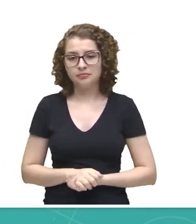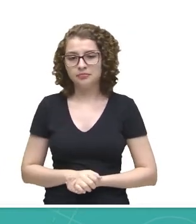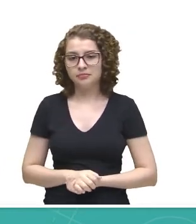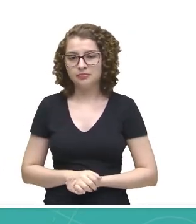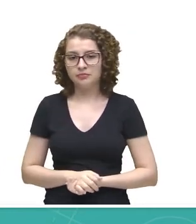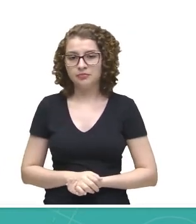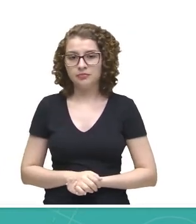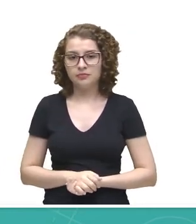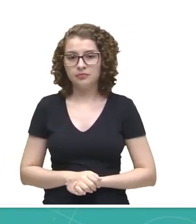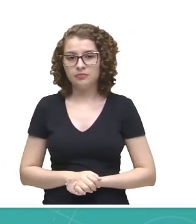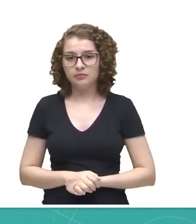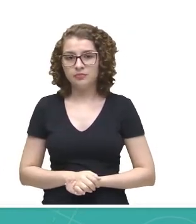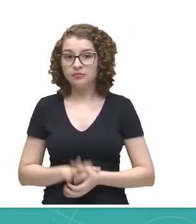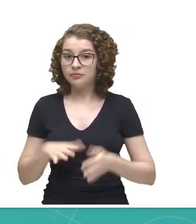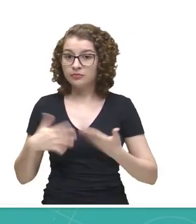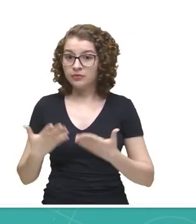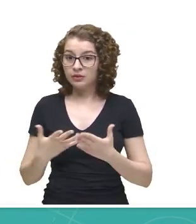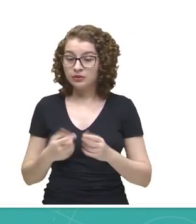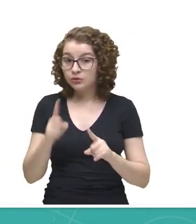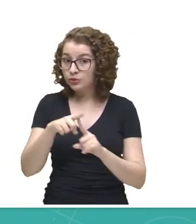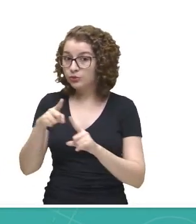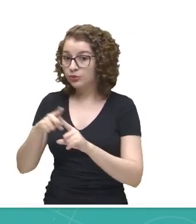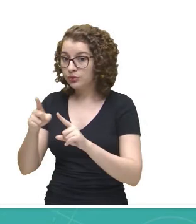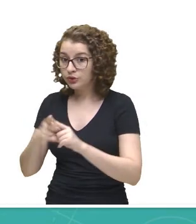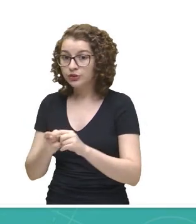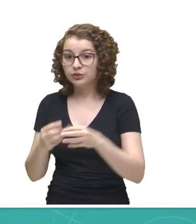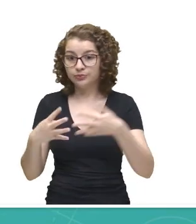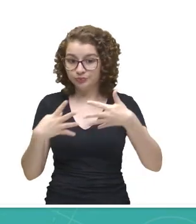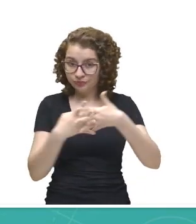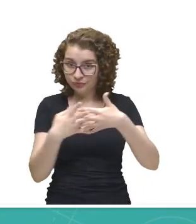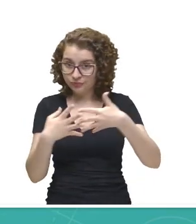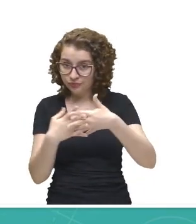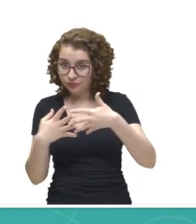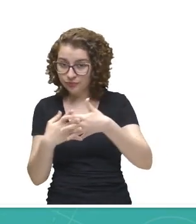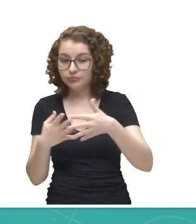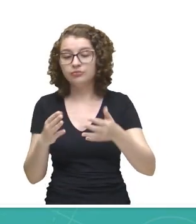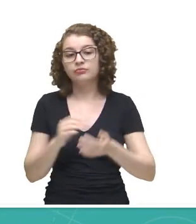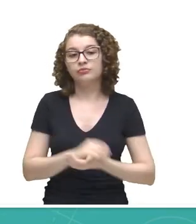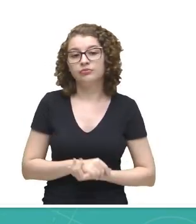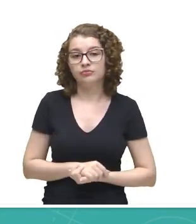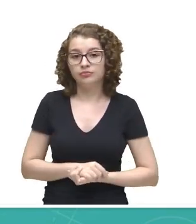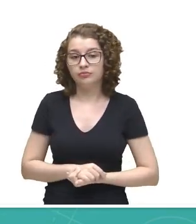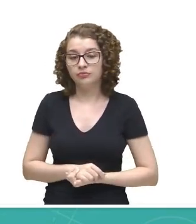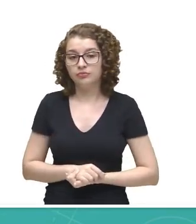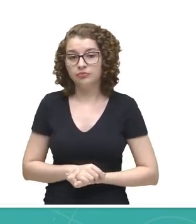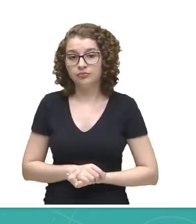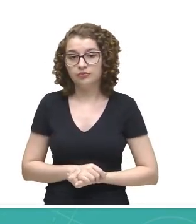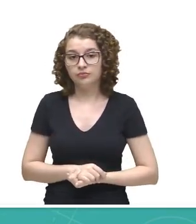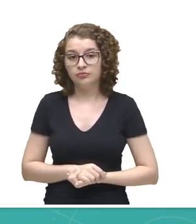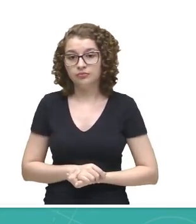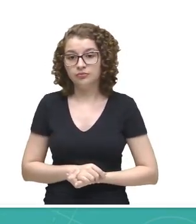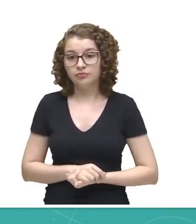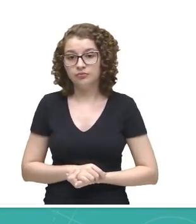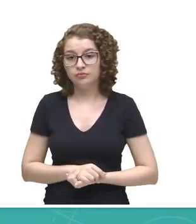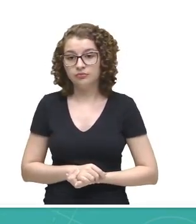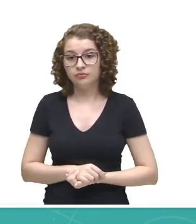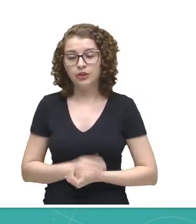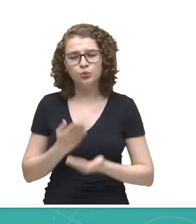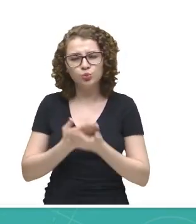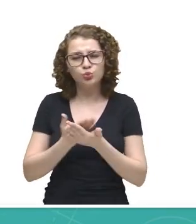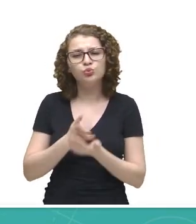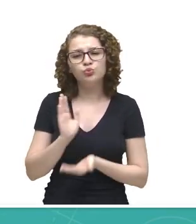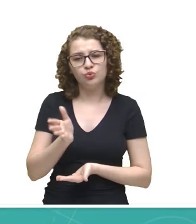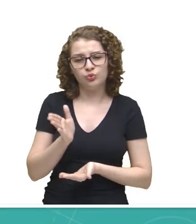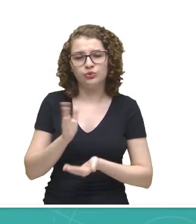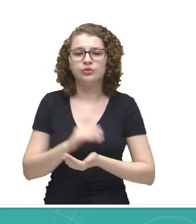bom? Então, esses são os tipos de tecido cartilaginoso, sanguíneo, ósseo que a gente observou. E agora